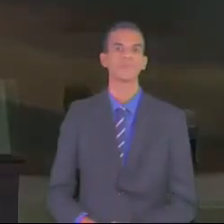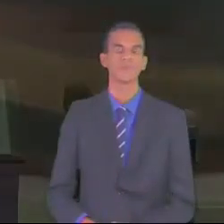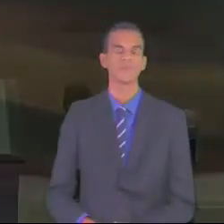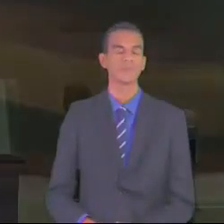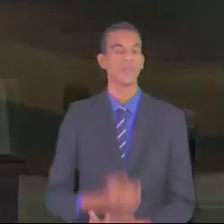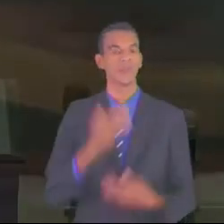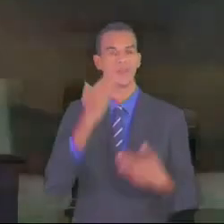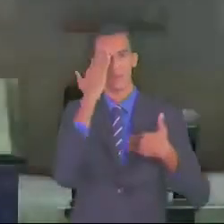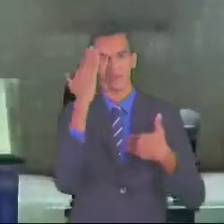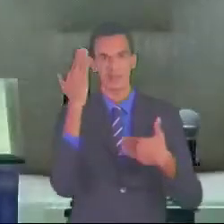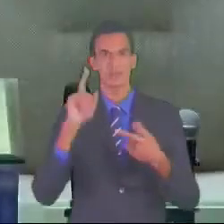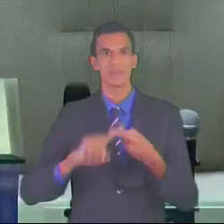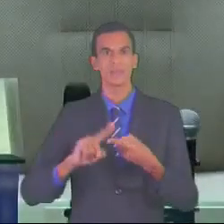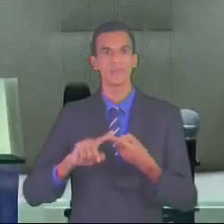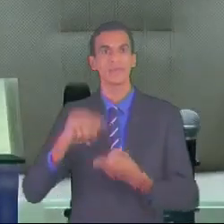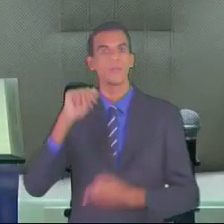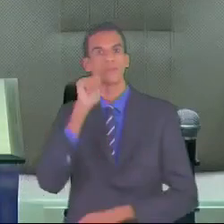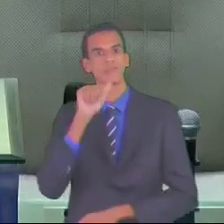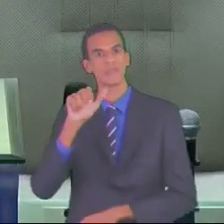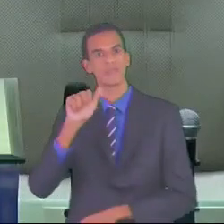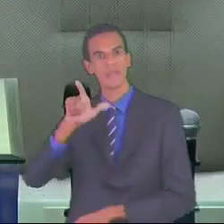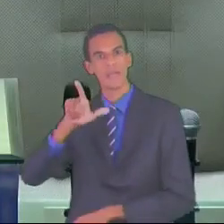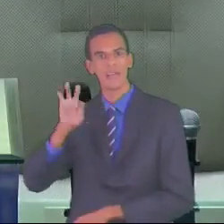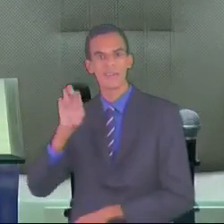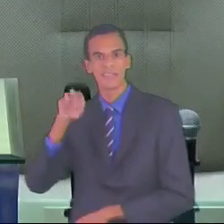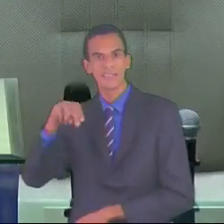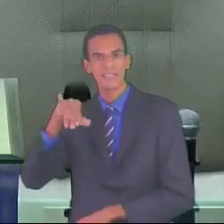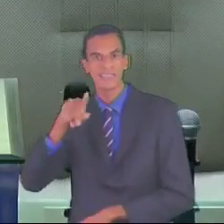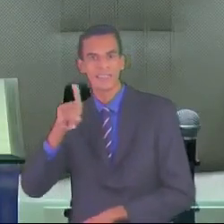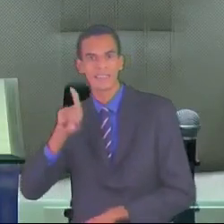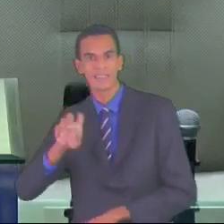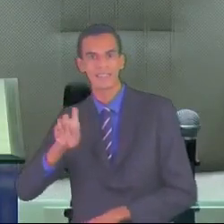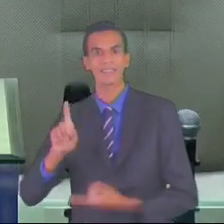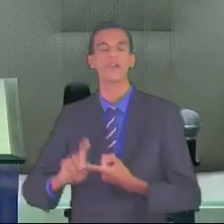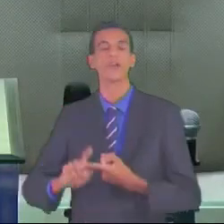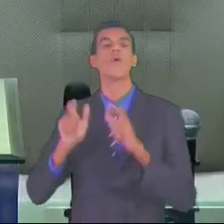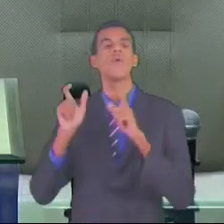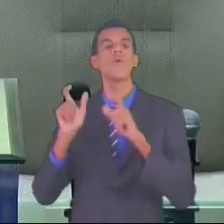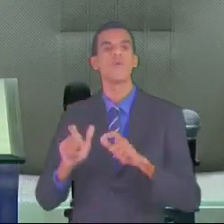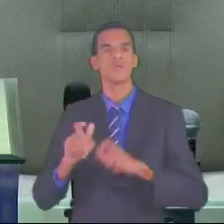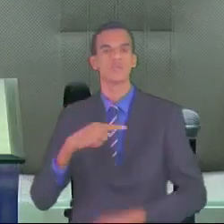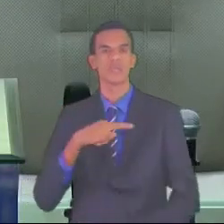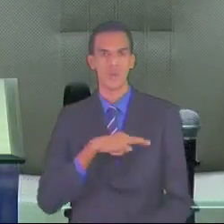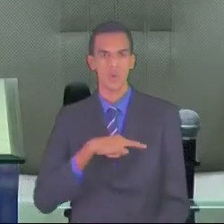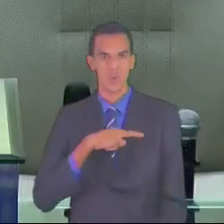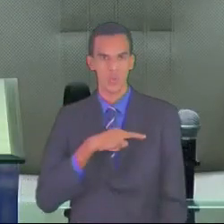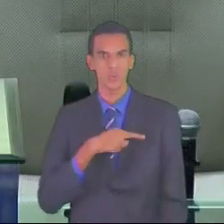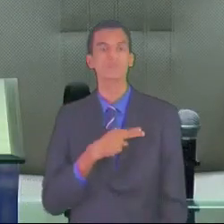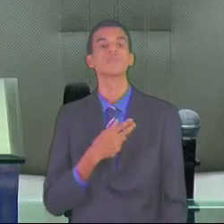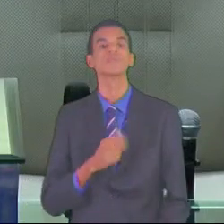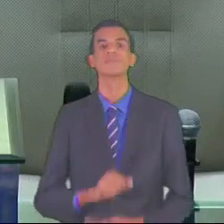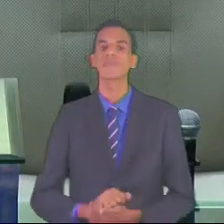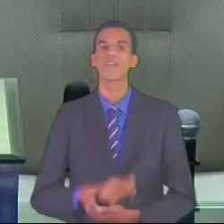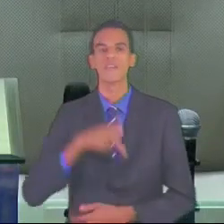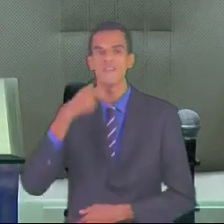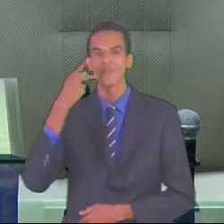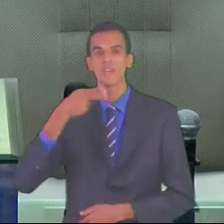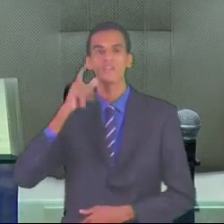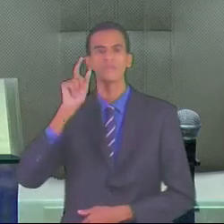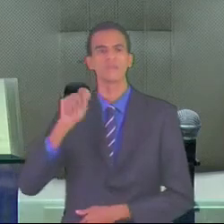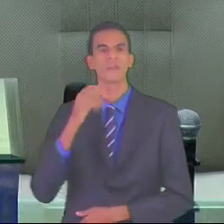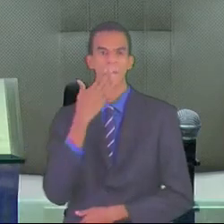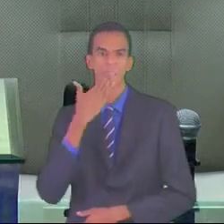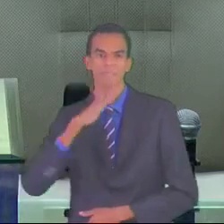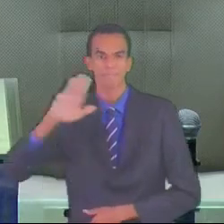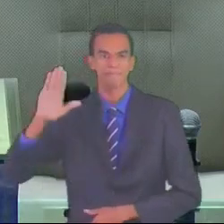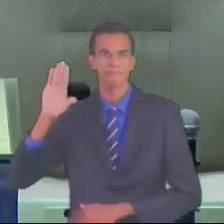Amém. Agradecer a irmã Altenise pela boa palavra que trouxe no livro de Rute, falando da grande promessa